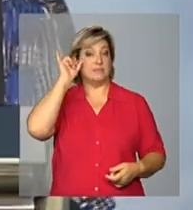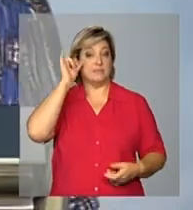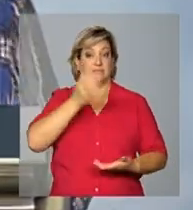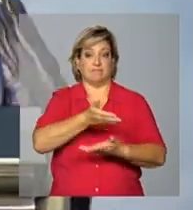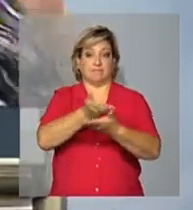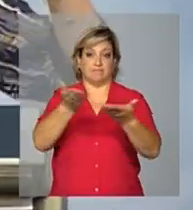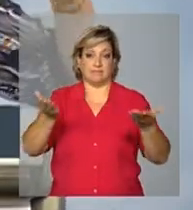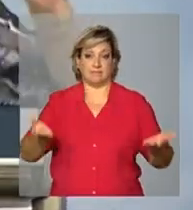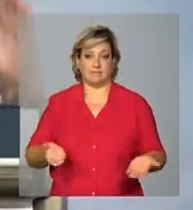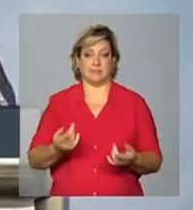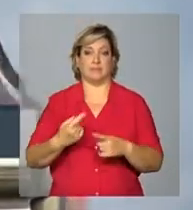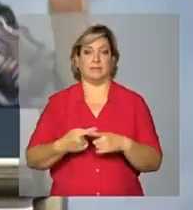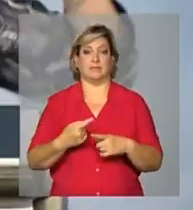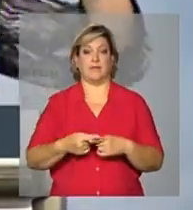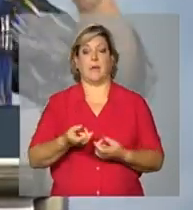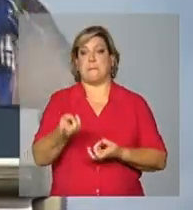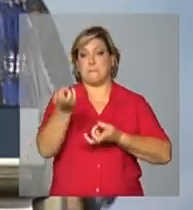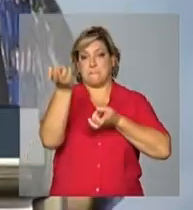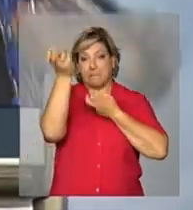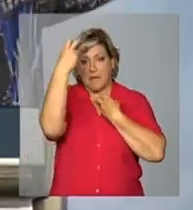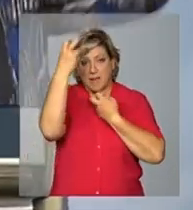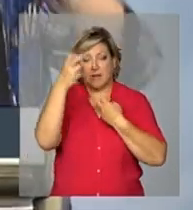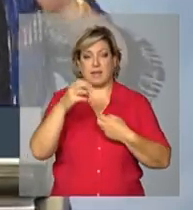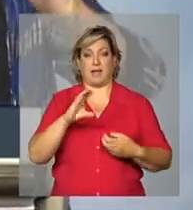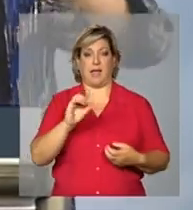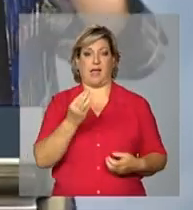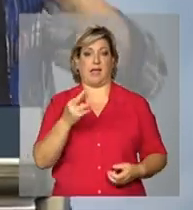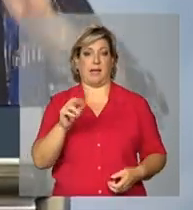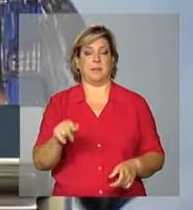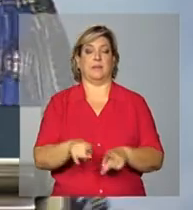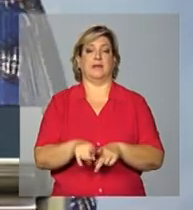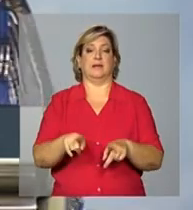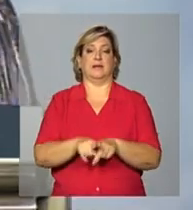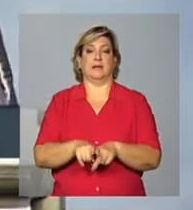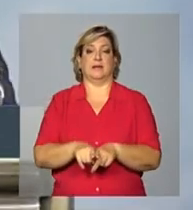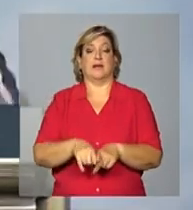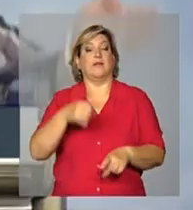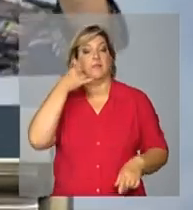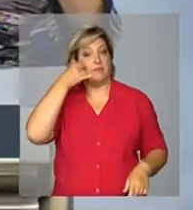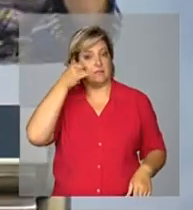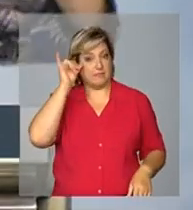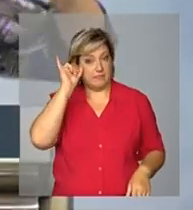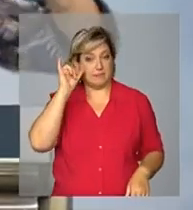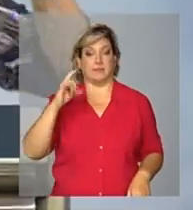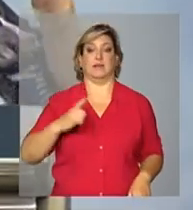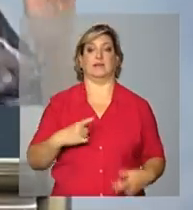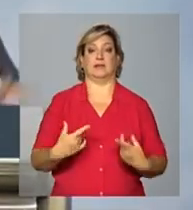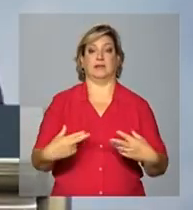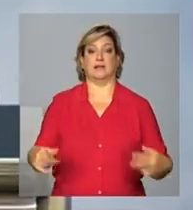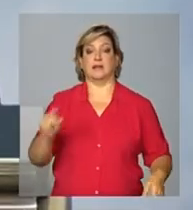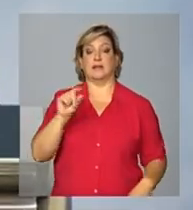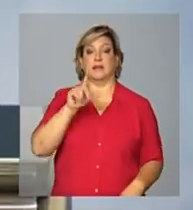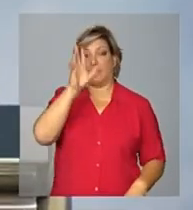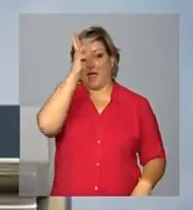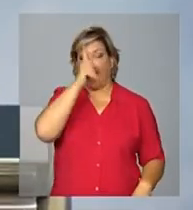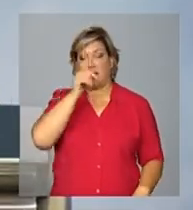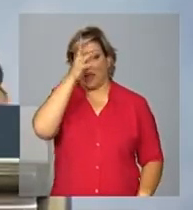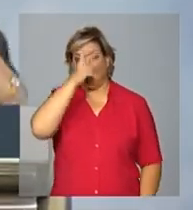o rebanho de bode e de cabra, o rebanho bovino, nós temos de recuperar as galinhas.